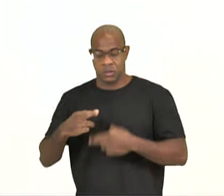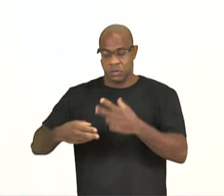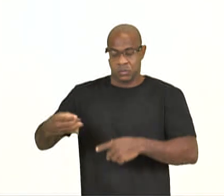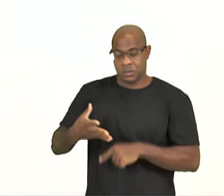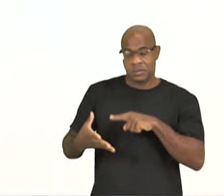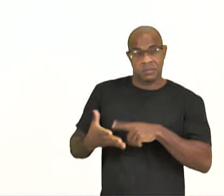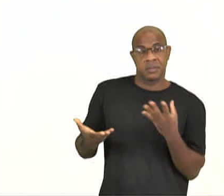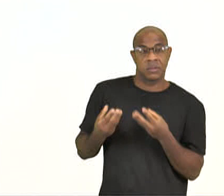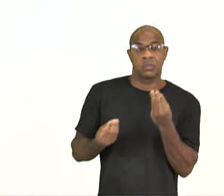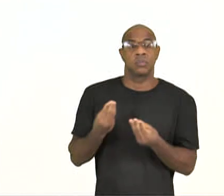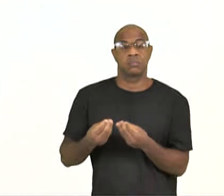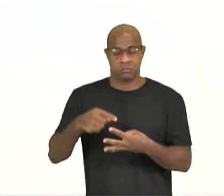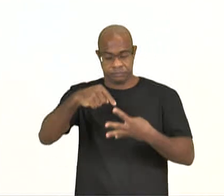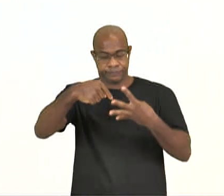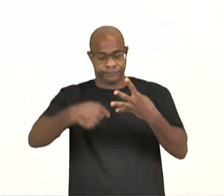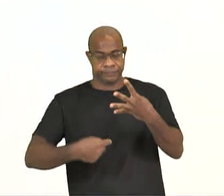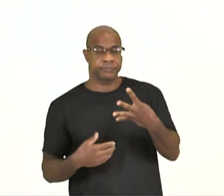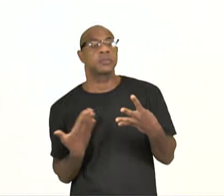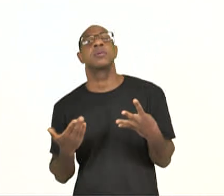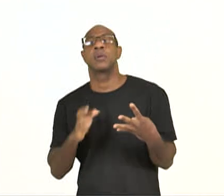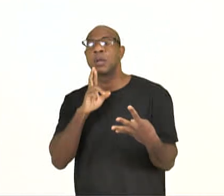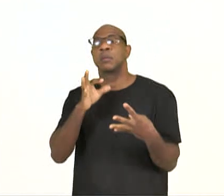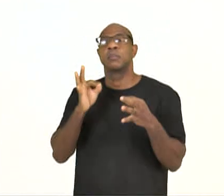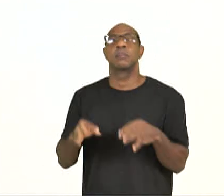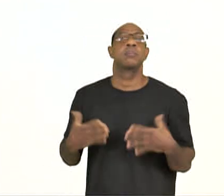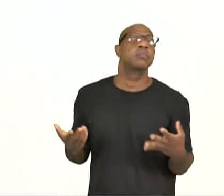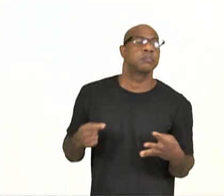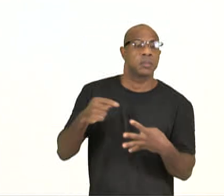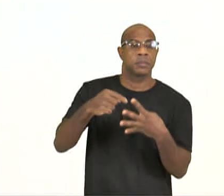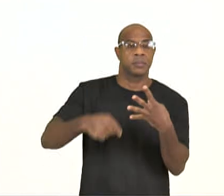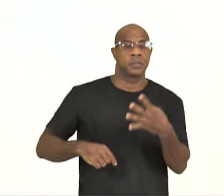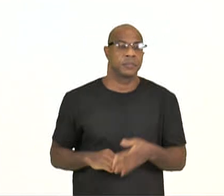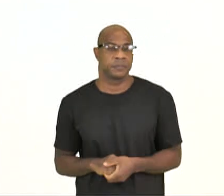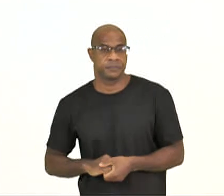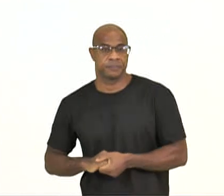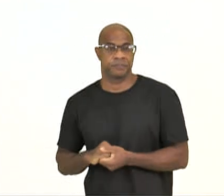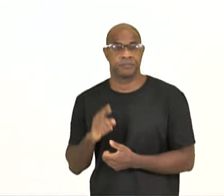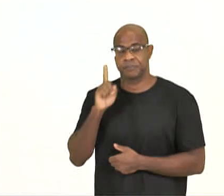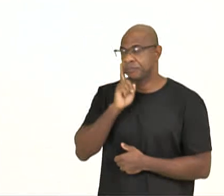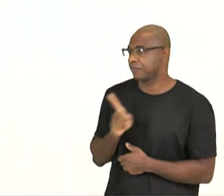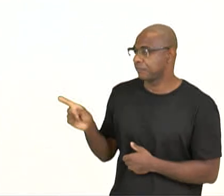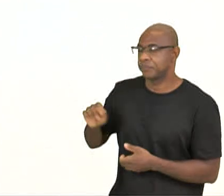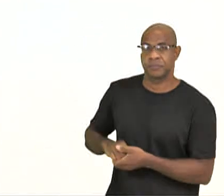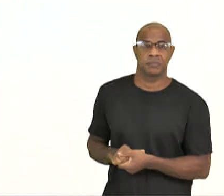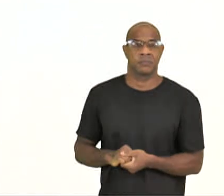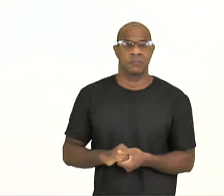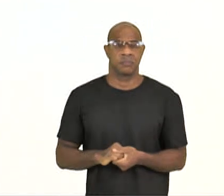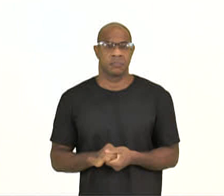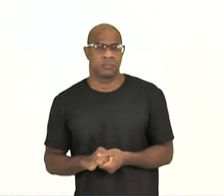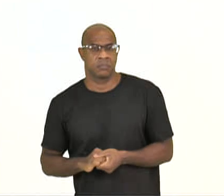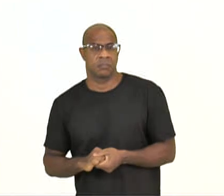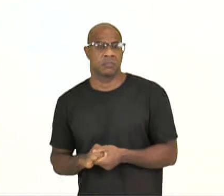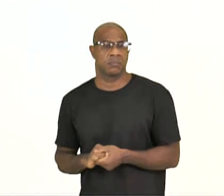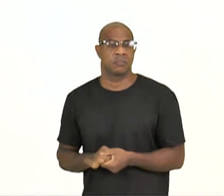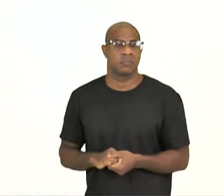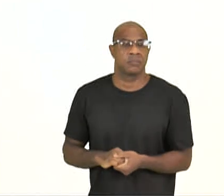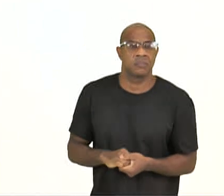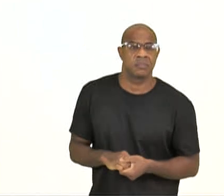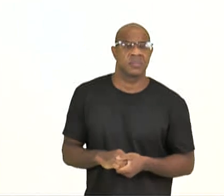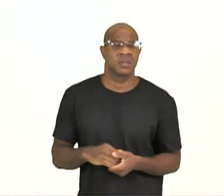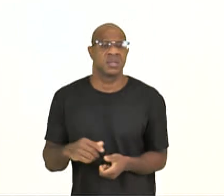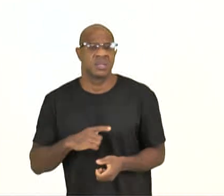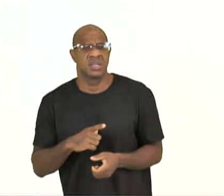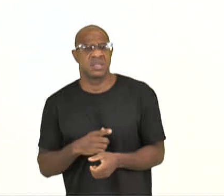Idade Média. Houve a venda de cargos eclesiásticos e a igreja valorizou as artes? Claro, essa é a correta, porque